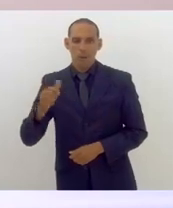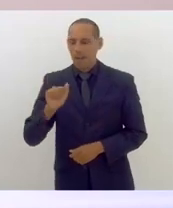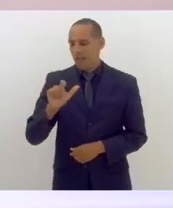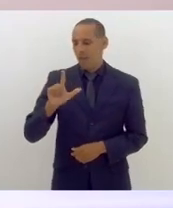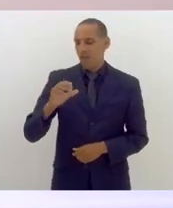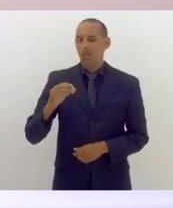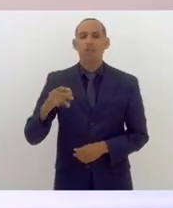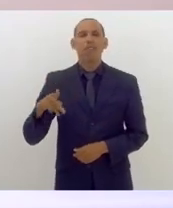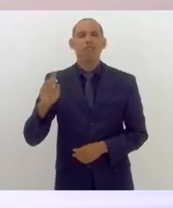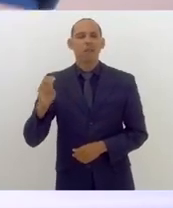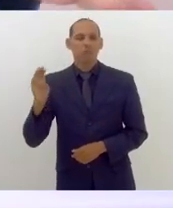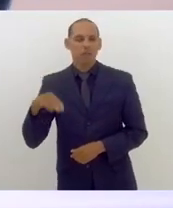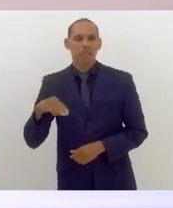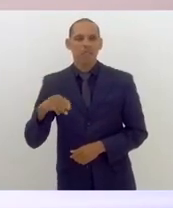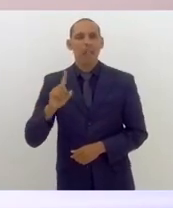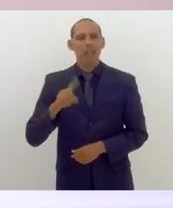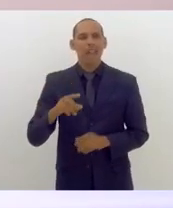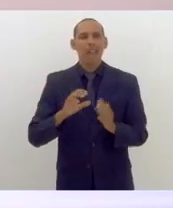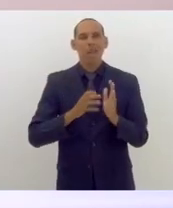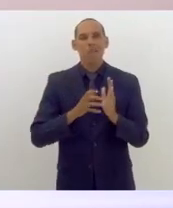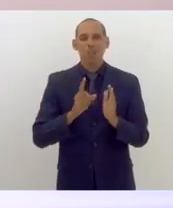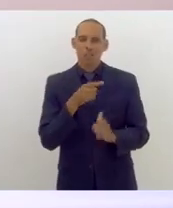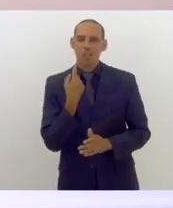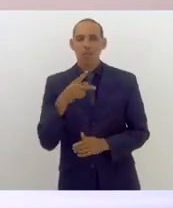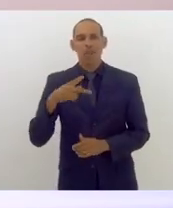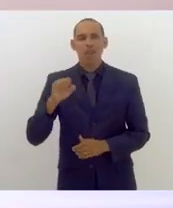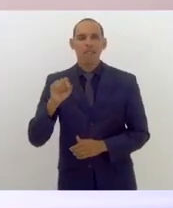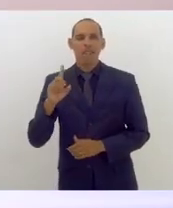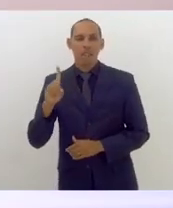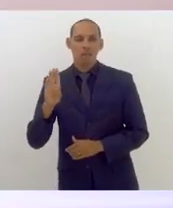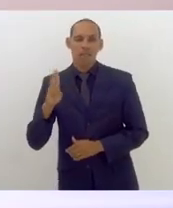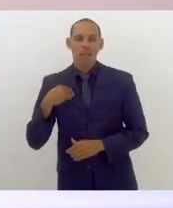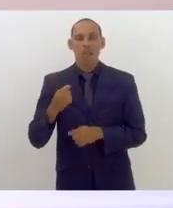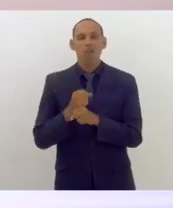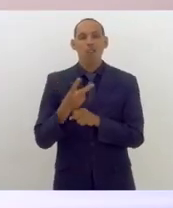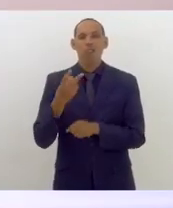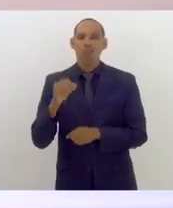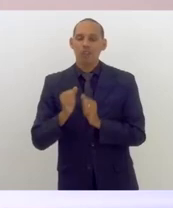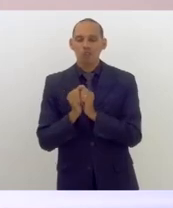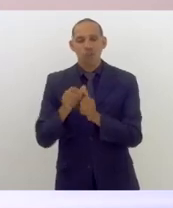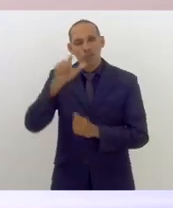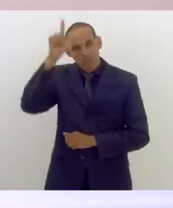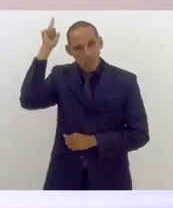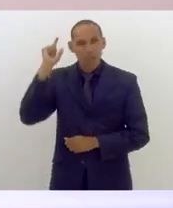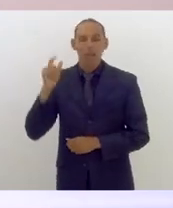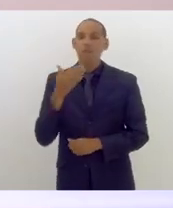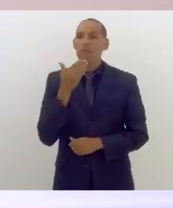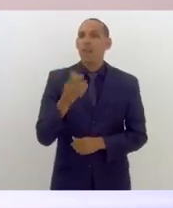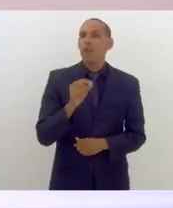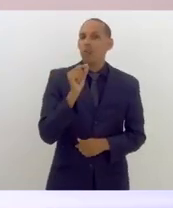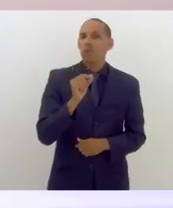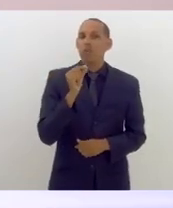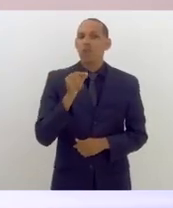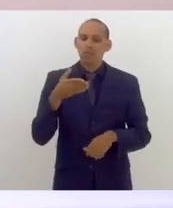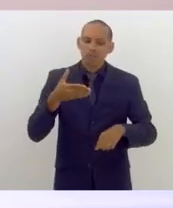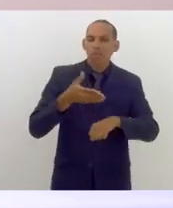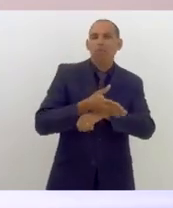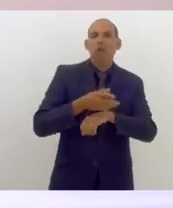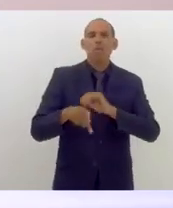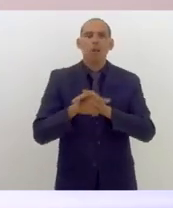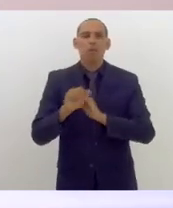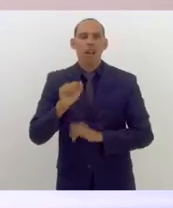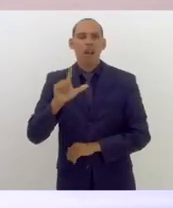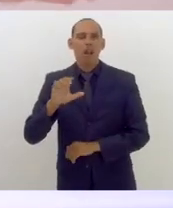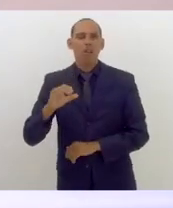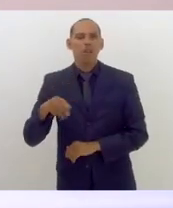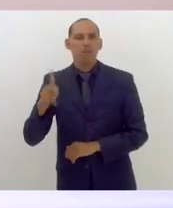décadas que nós éramos do PSDB fiquei 20 anos no PSDB junto com os Paulo de solicitar a intervenção do átomo